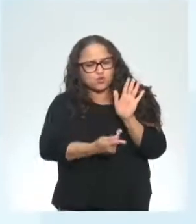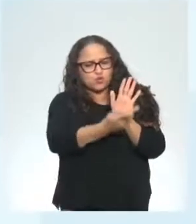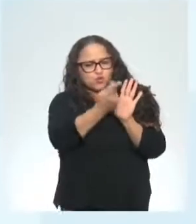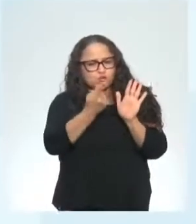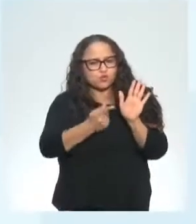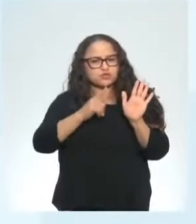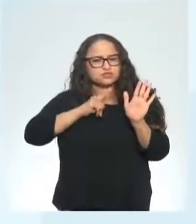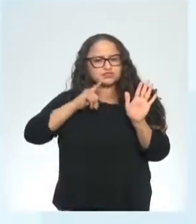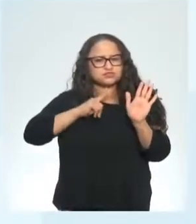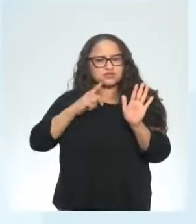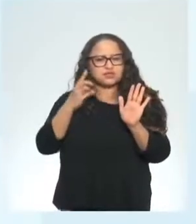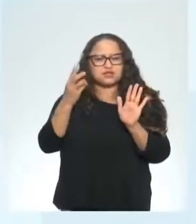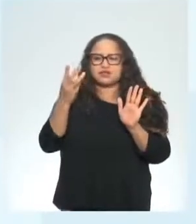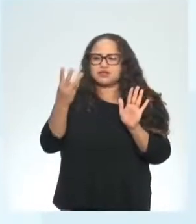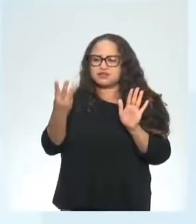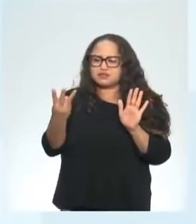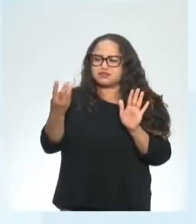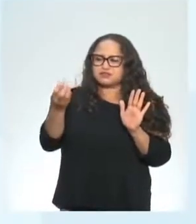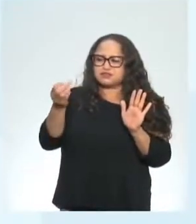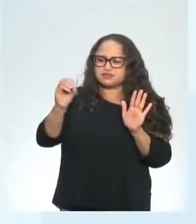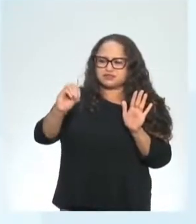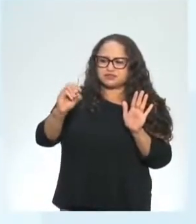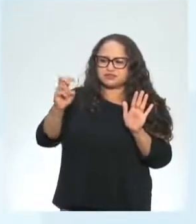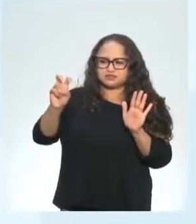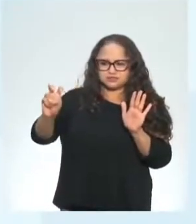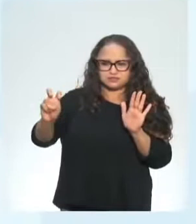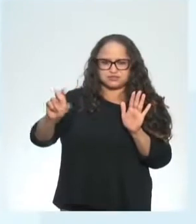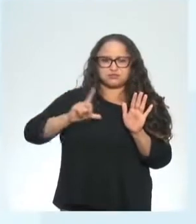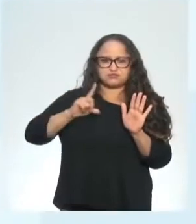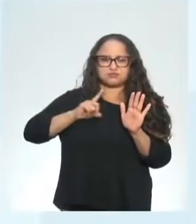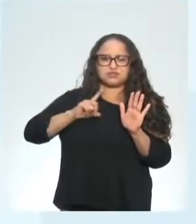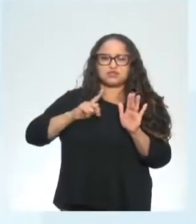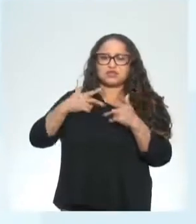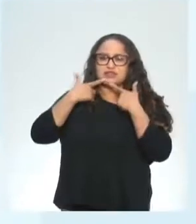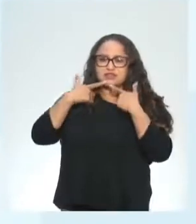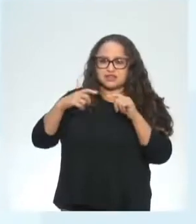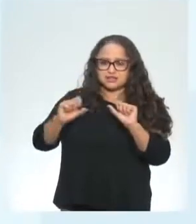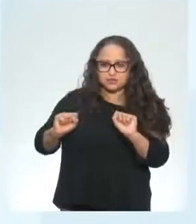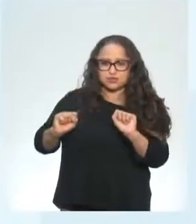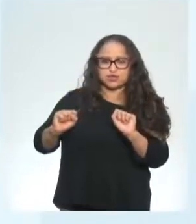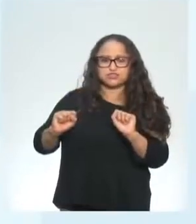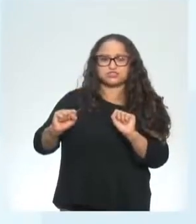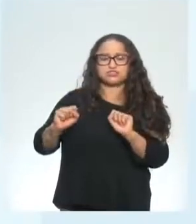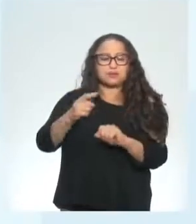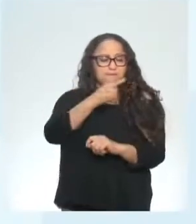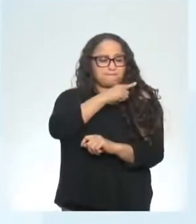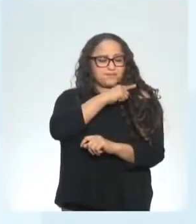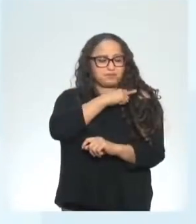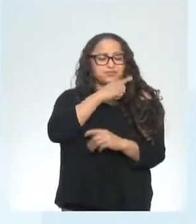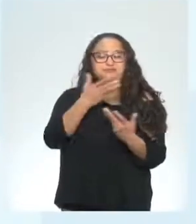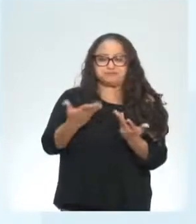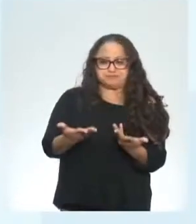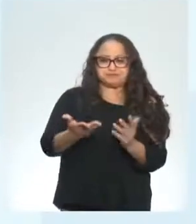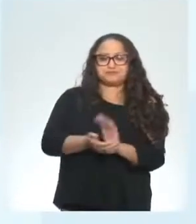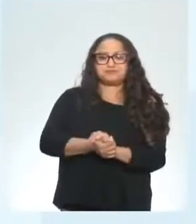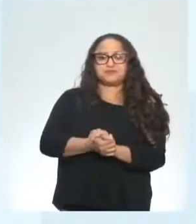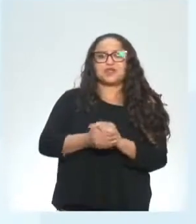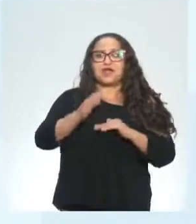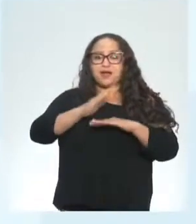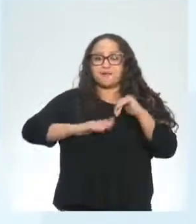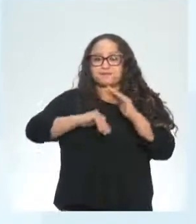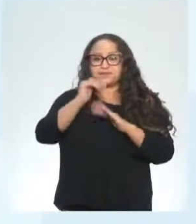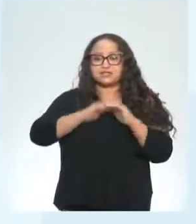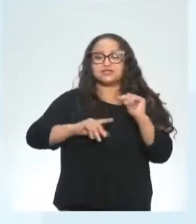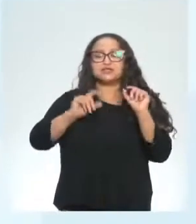com a habilidade 305, geral de linguagens, tá? Para a primeira série do ensino médio. Essa